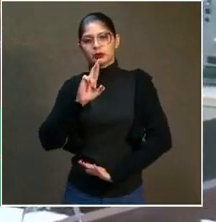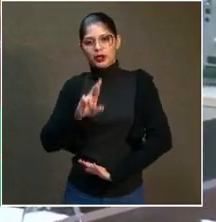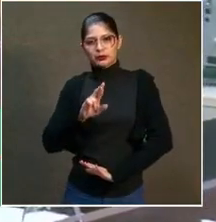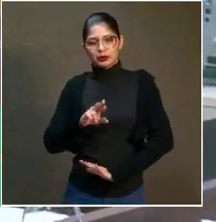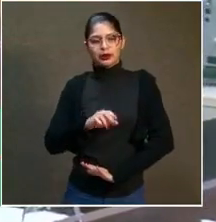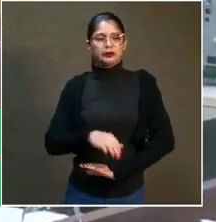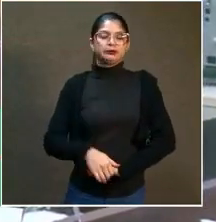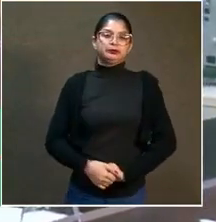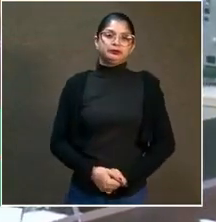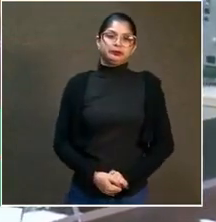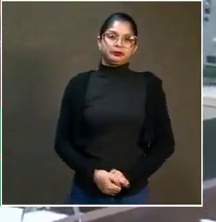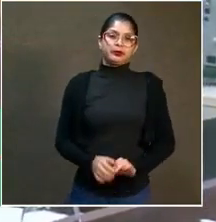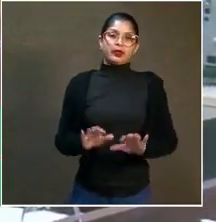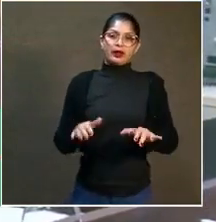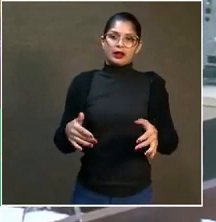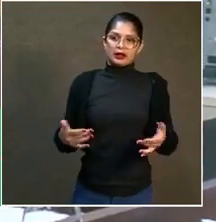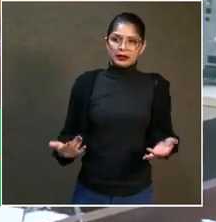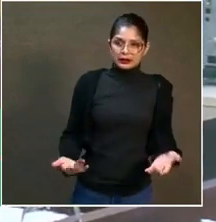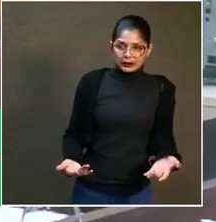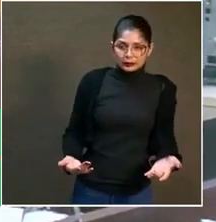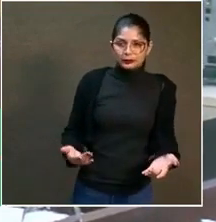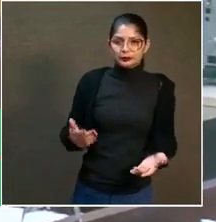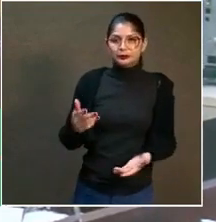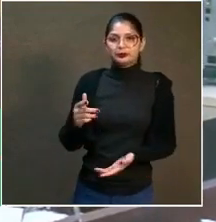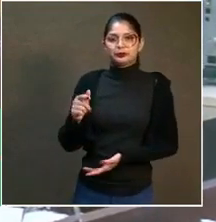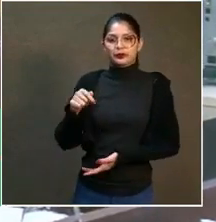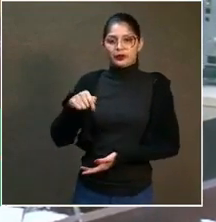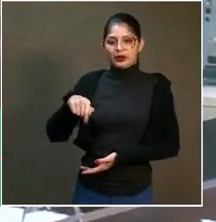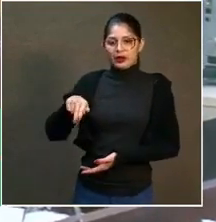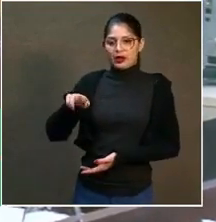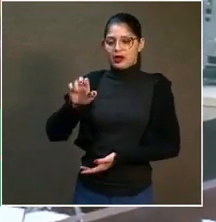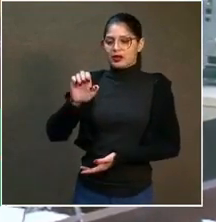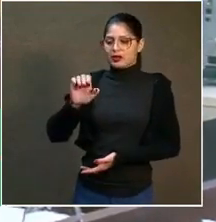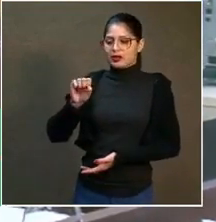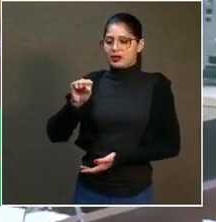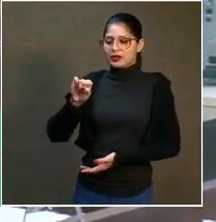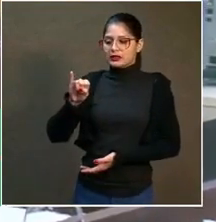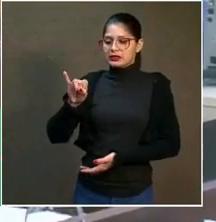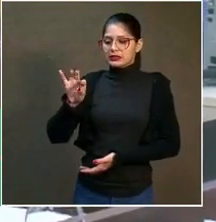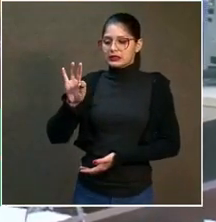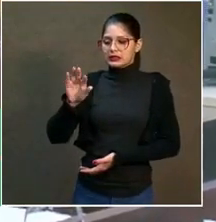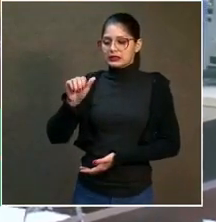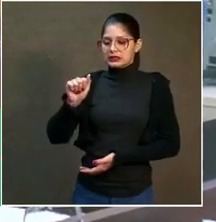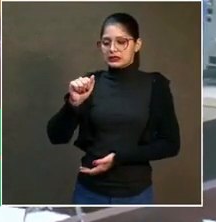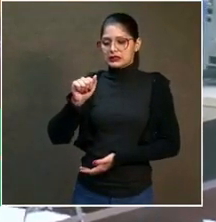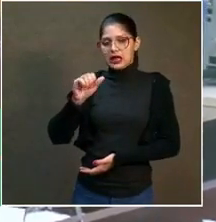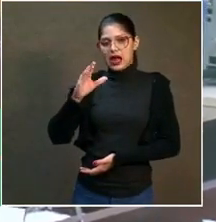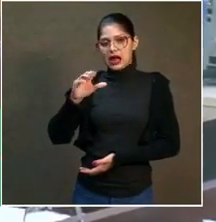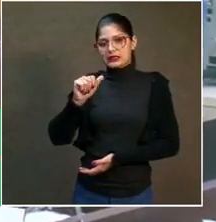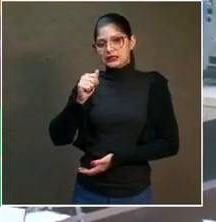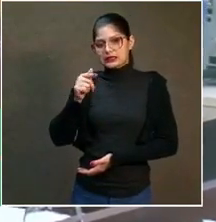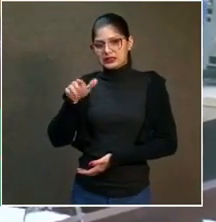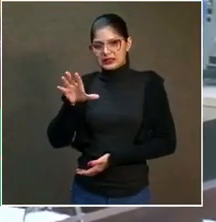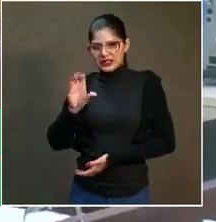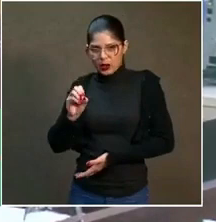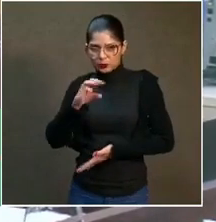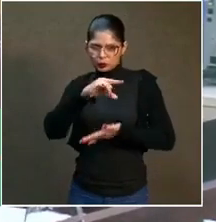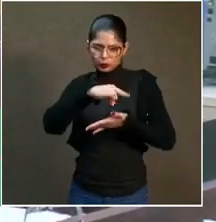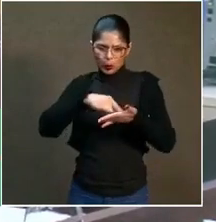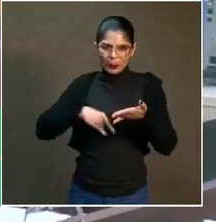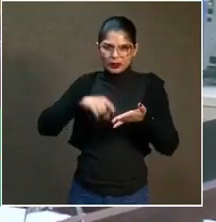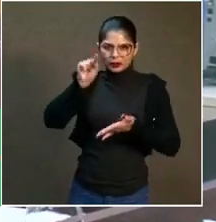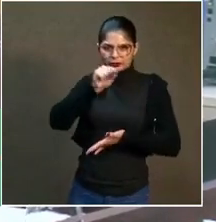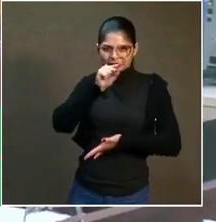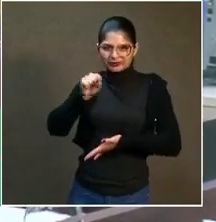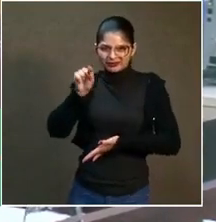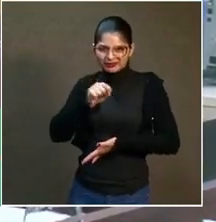E nós chamamos de quesitação. A primeira pergunta que vai ser feita a vossas excelências